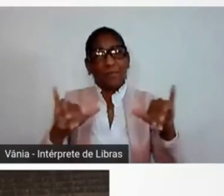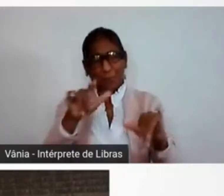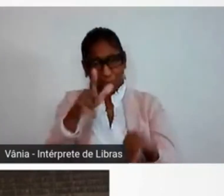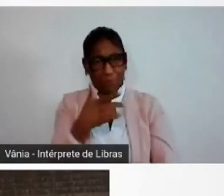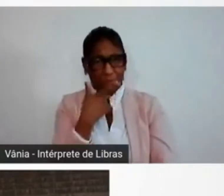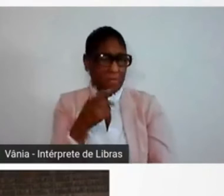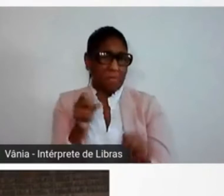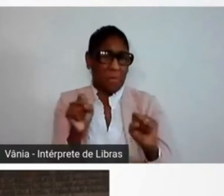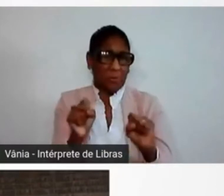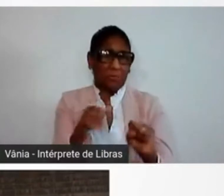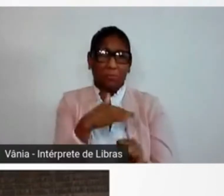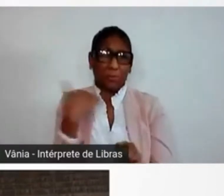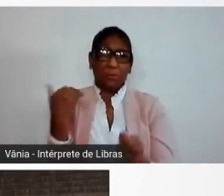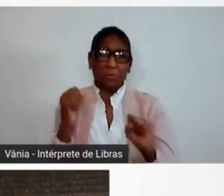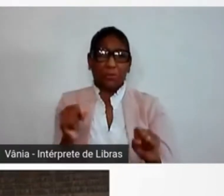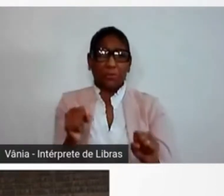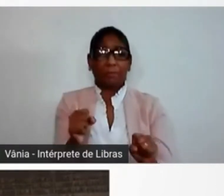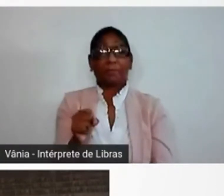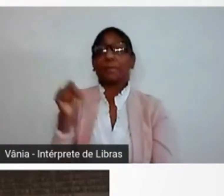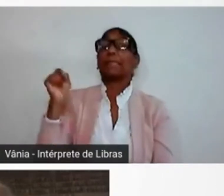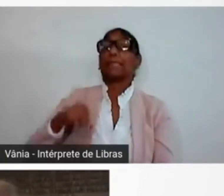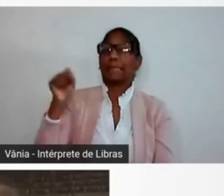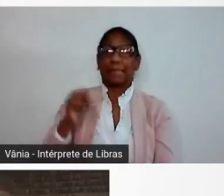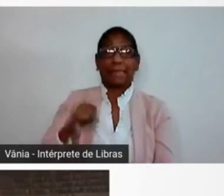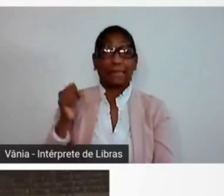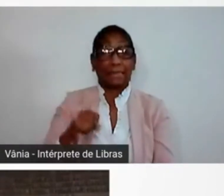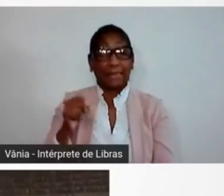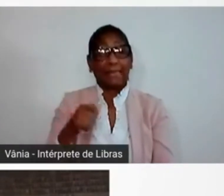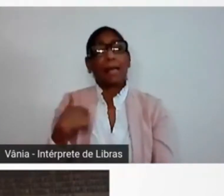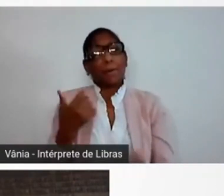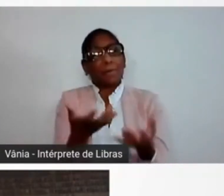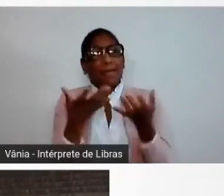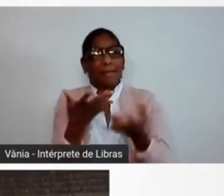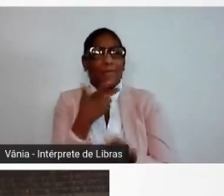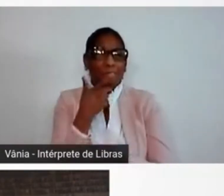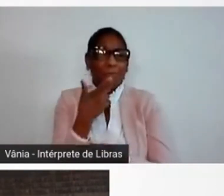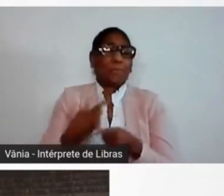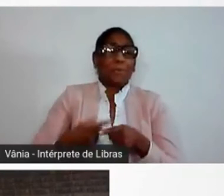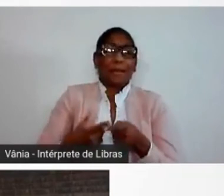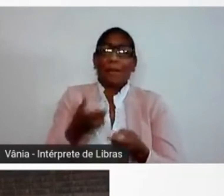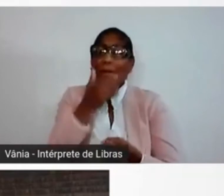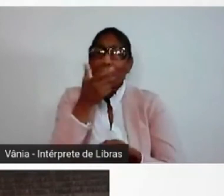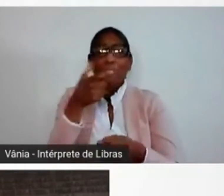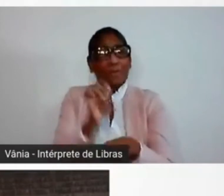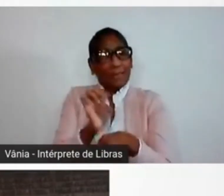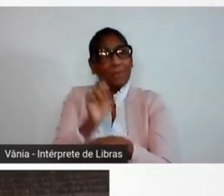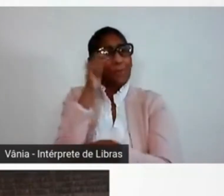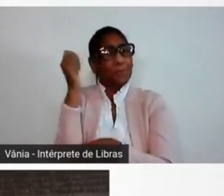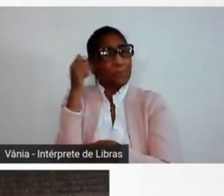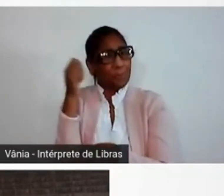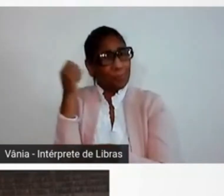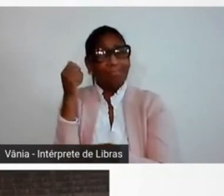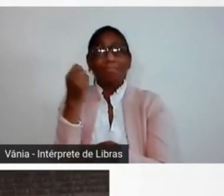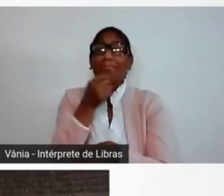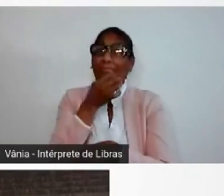alguma questão da mortalidade? Sim. No nosso estado, por favor. Se o senhor me permitir, eu acho que o estado do Rio Grande do Sul,